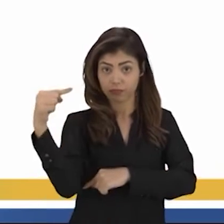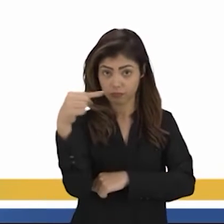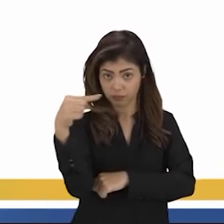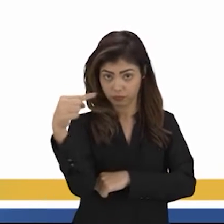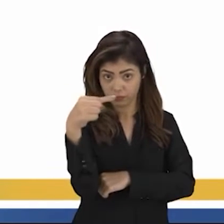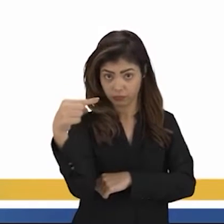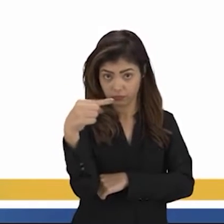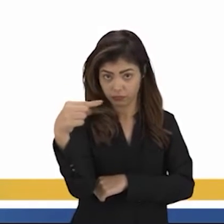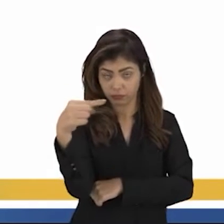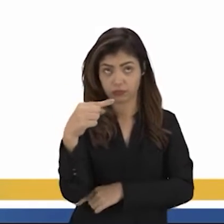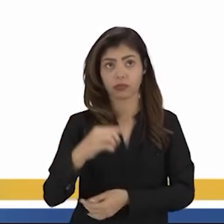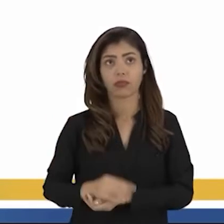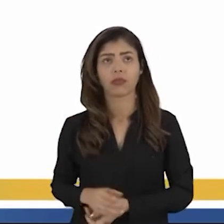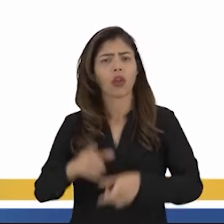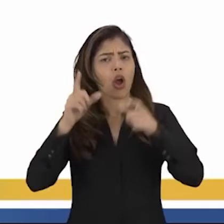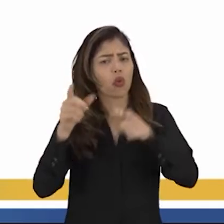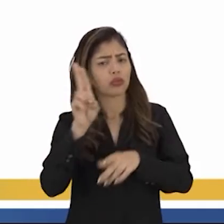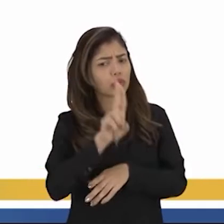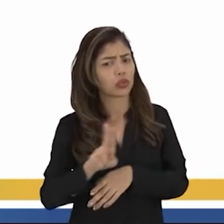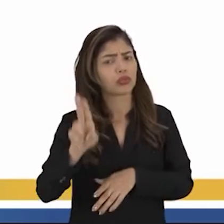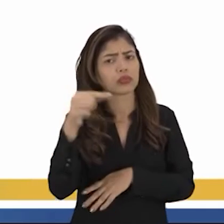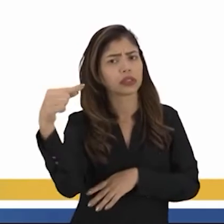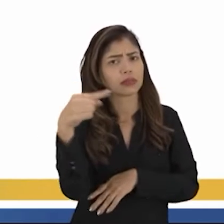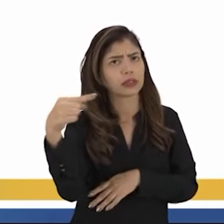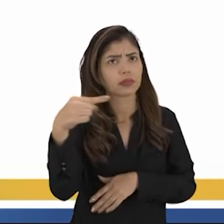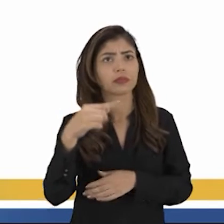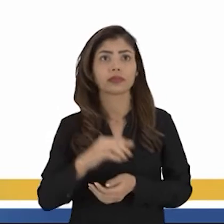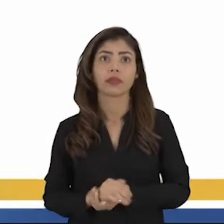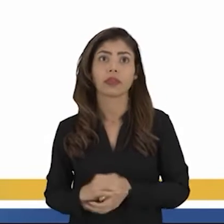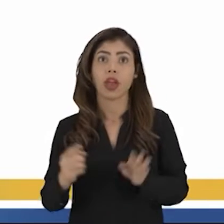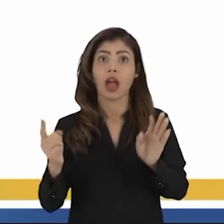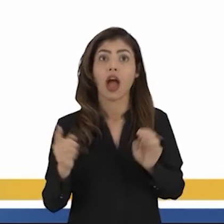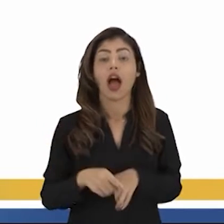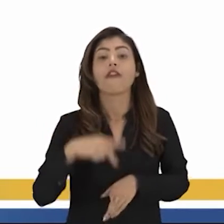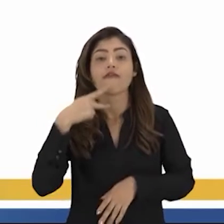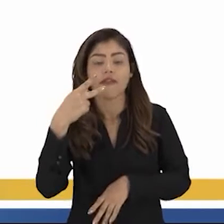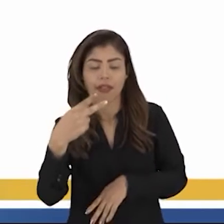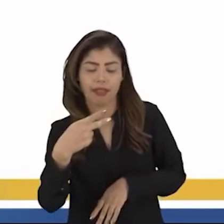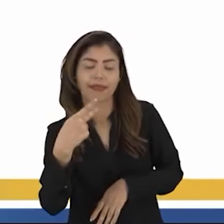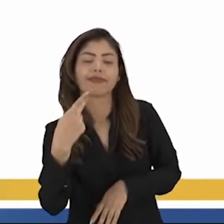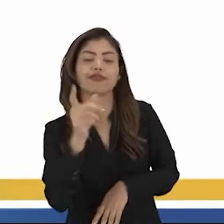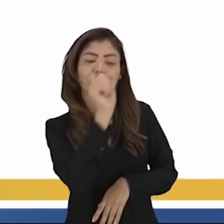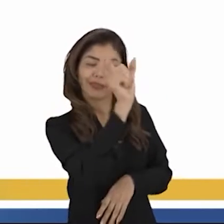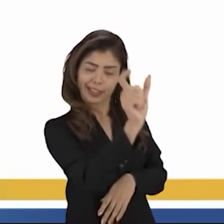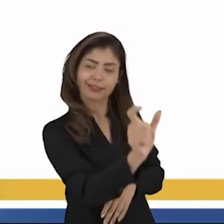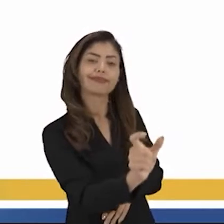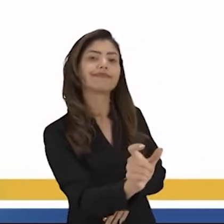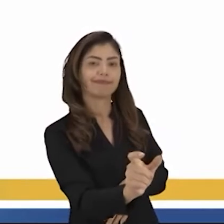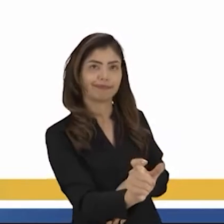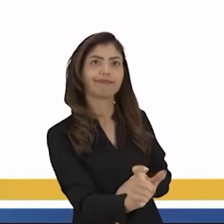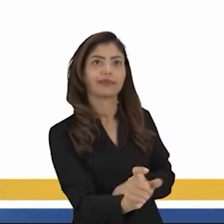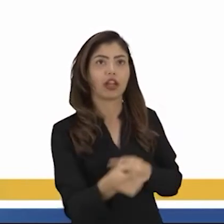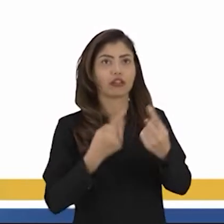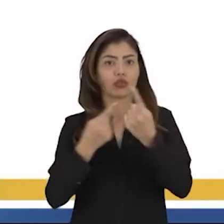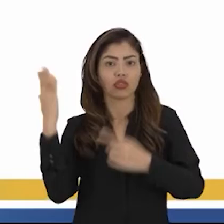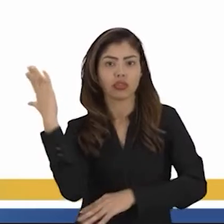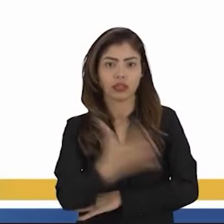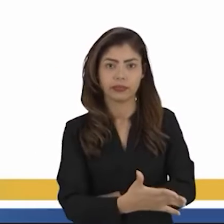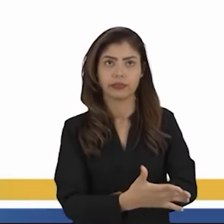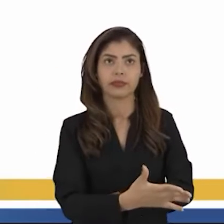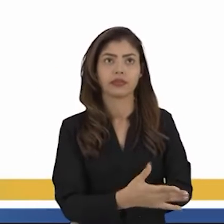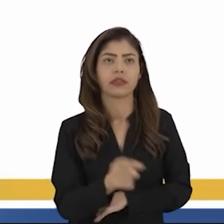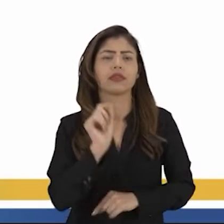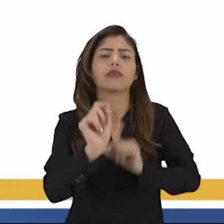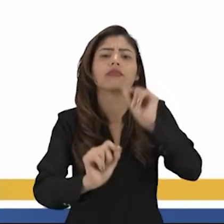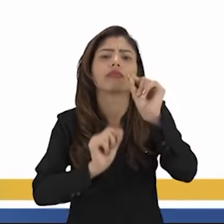Travessão. Onde eu utilizo travessão? Para indicar a fala de um personagem no discurso direto. E o